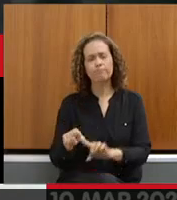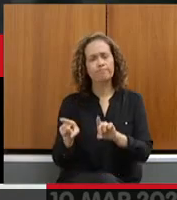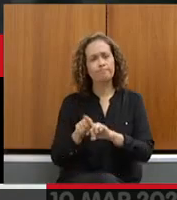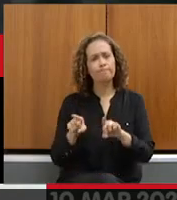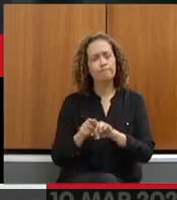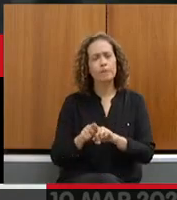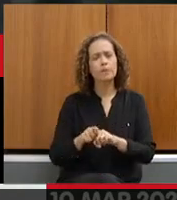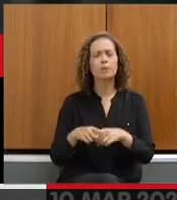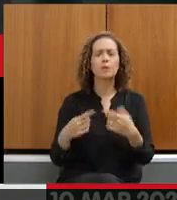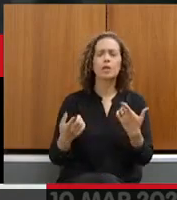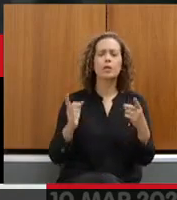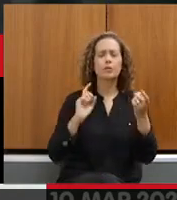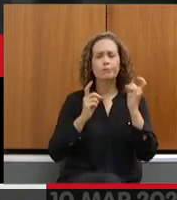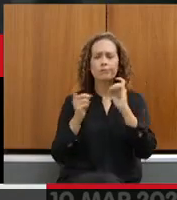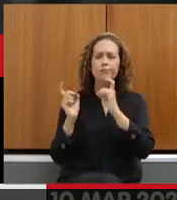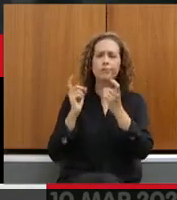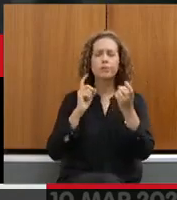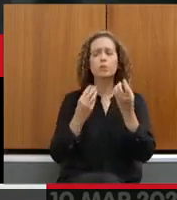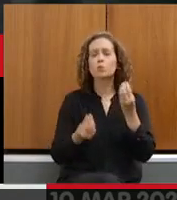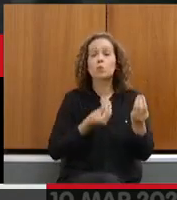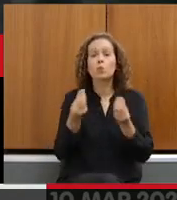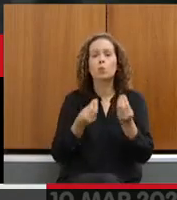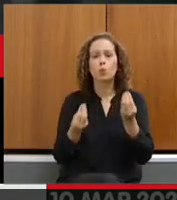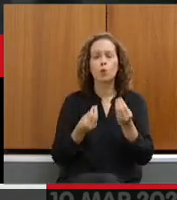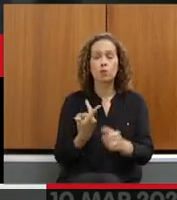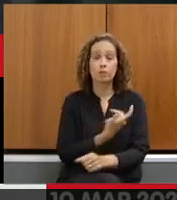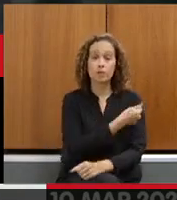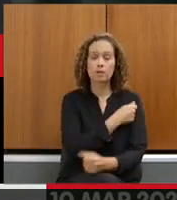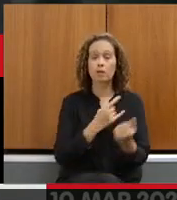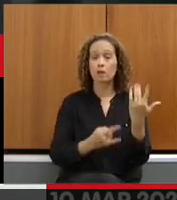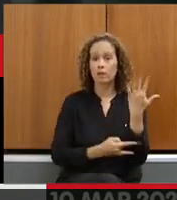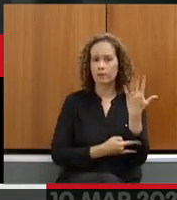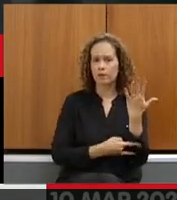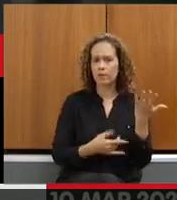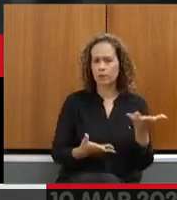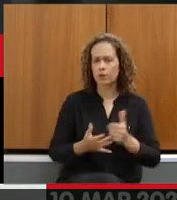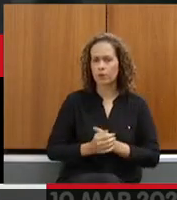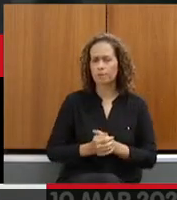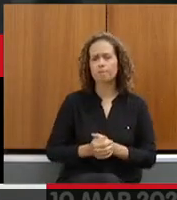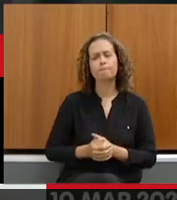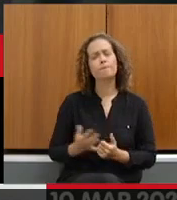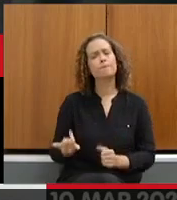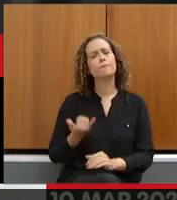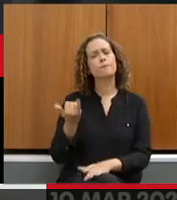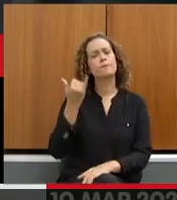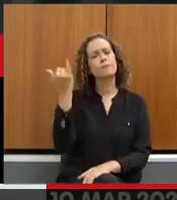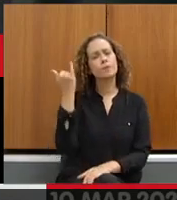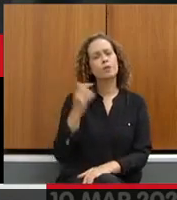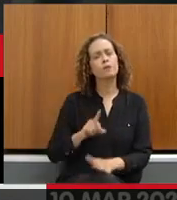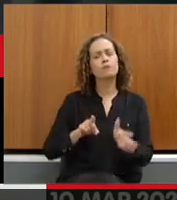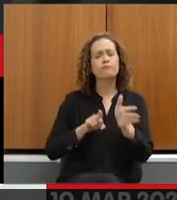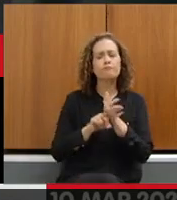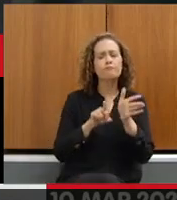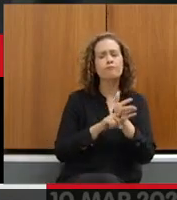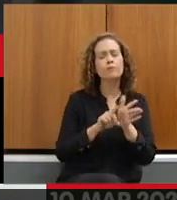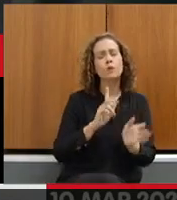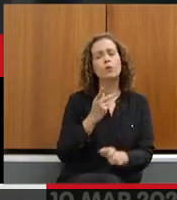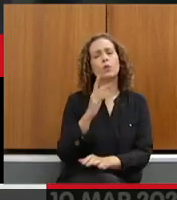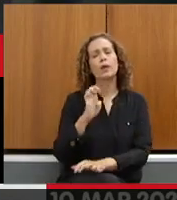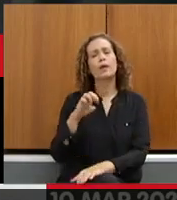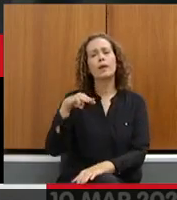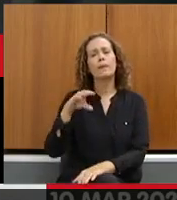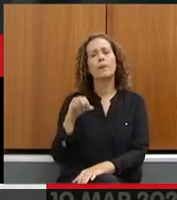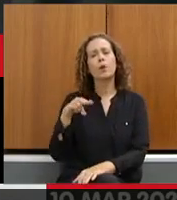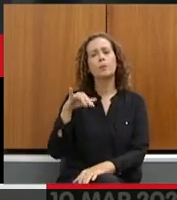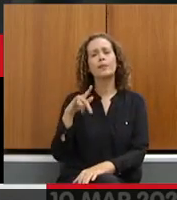conversas sobre a vacina da UFMG e eu achei muito importante a respeito do questionamento do Hemominas que